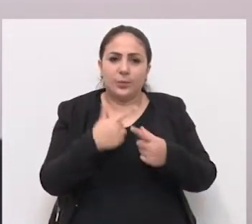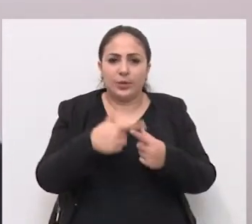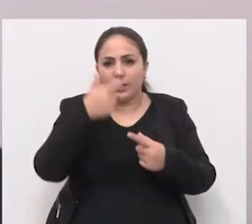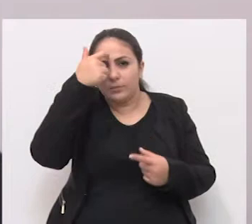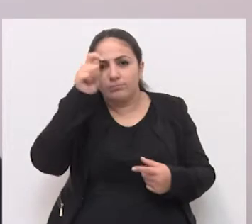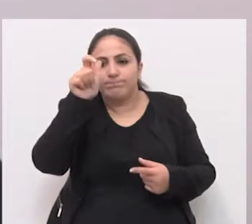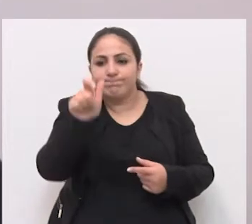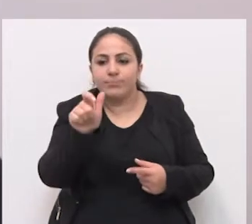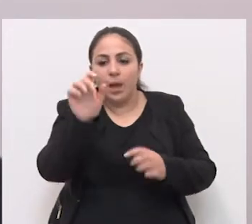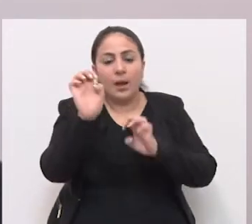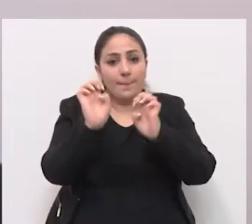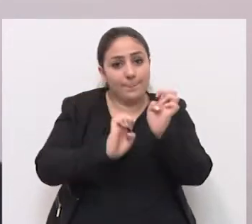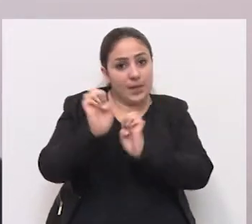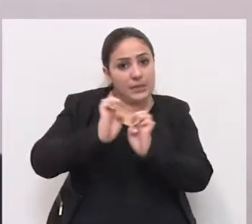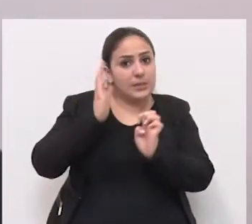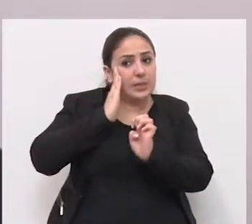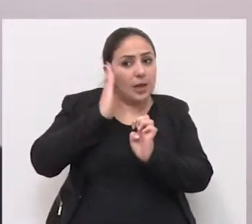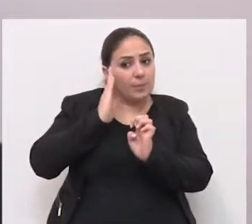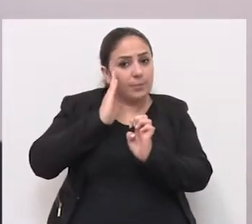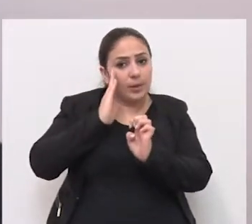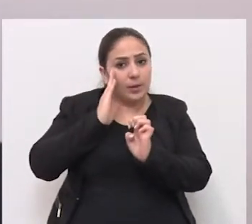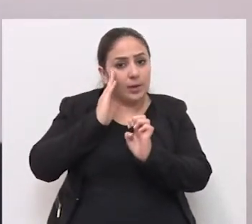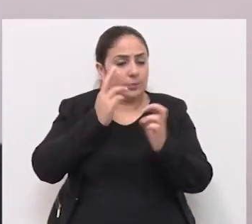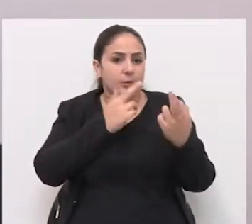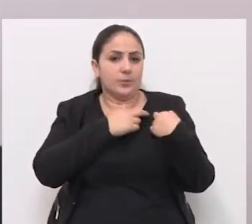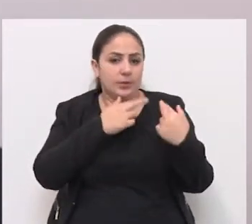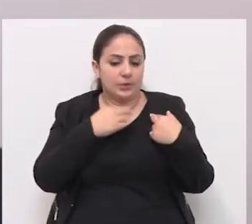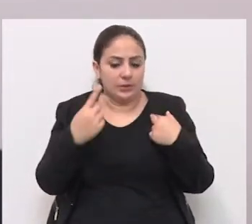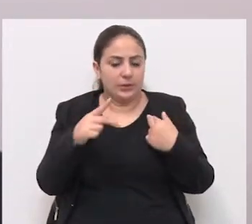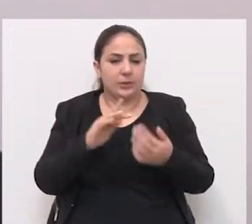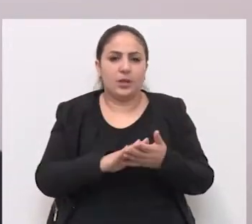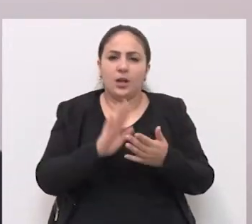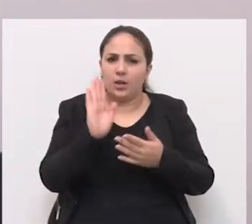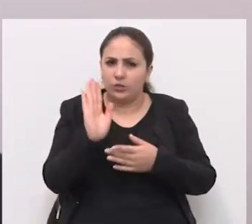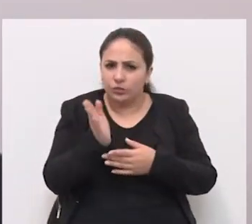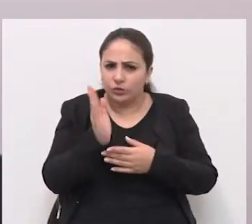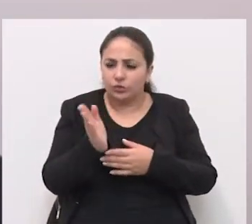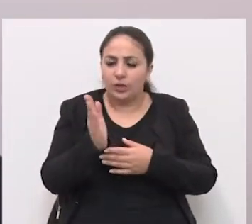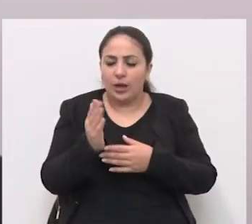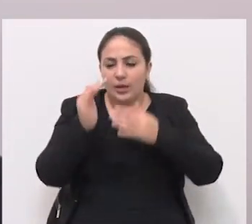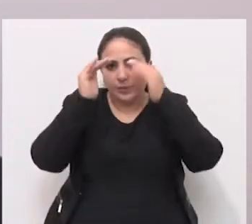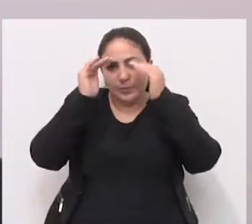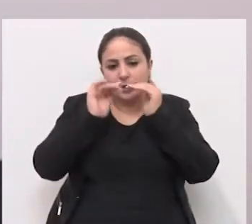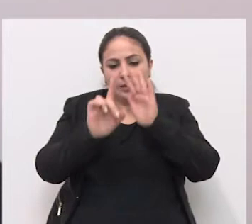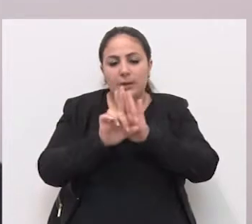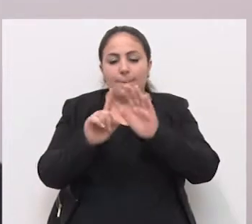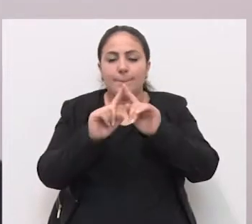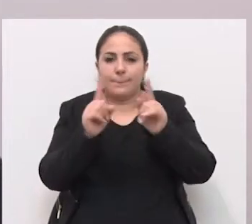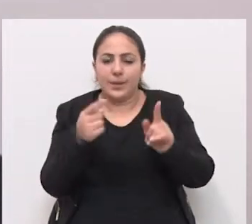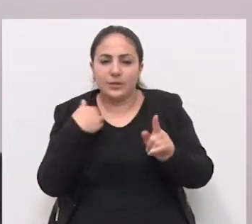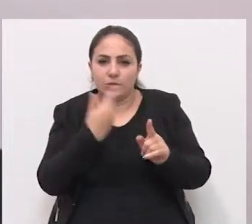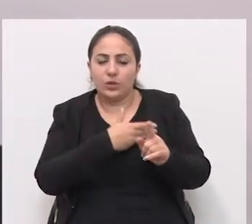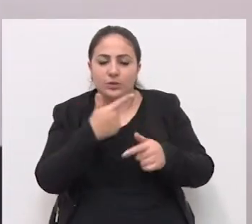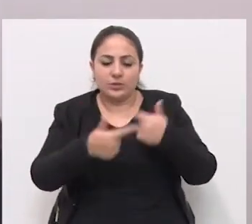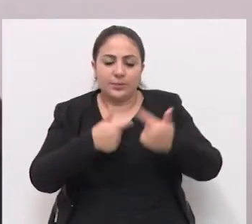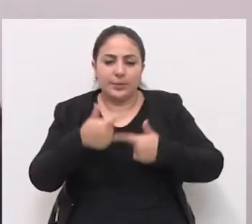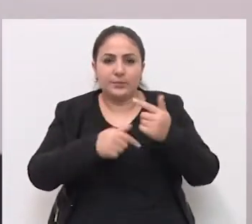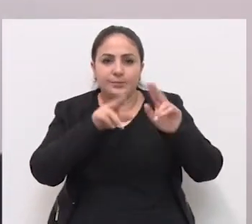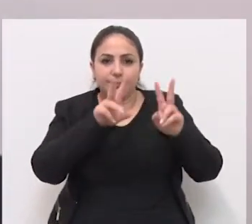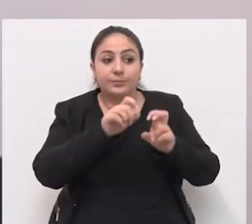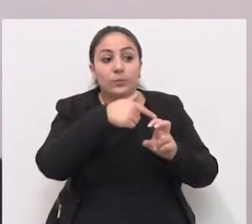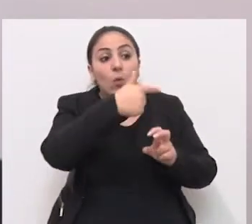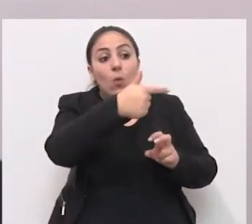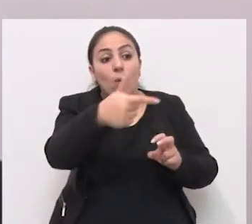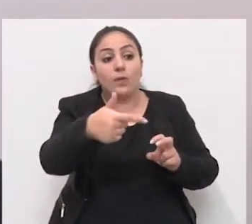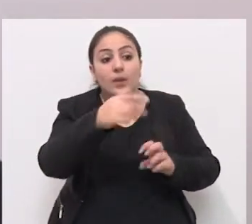acha muito importante a conscientização dessas empresas na questão de já cumprir a lei, mas nós